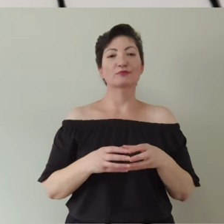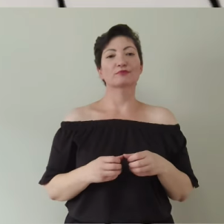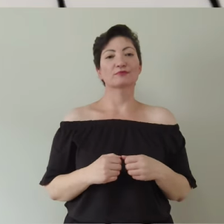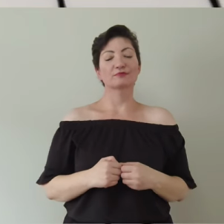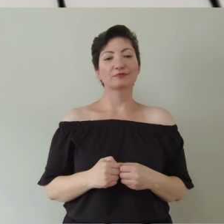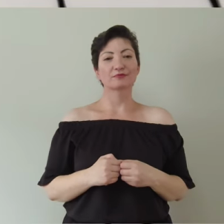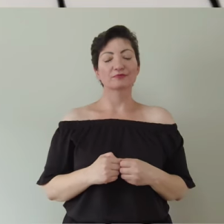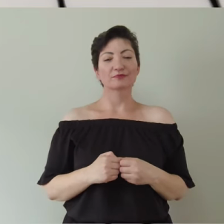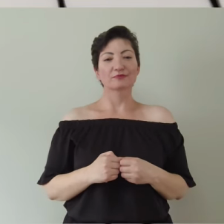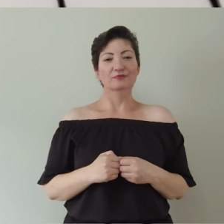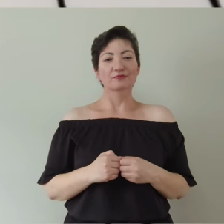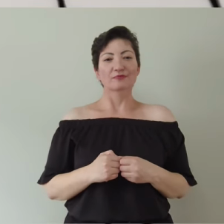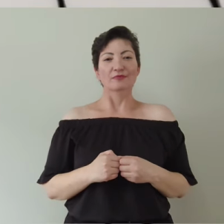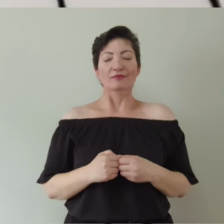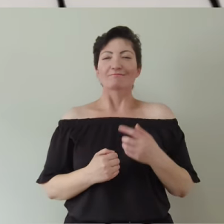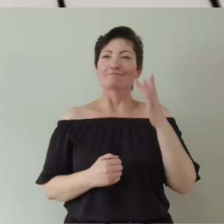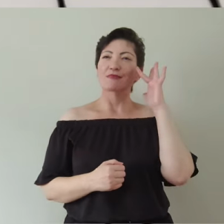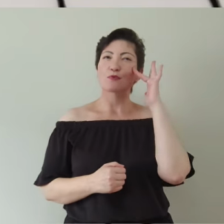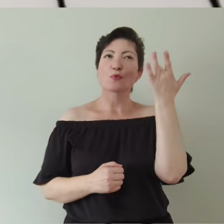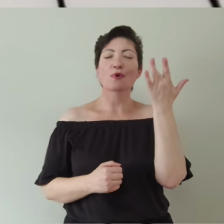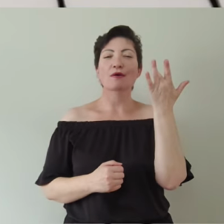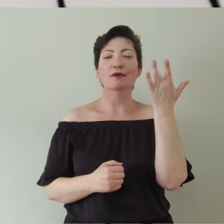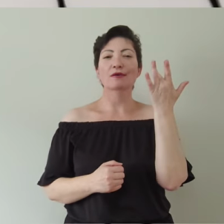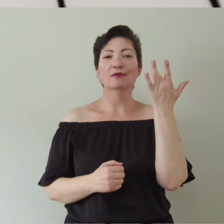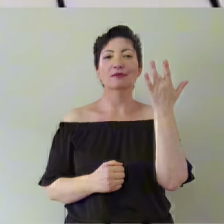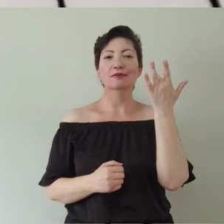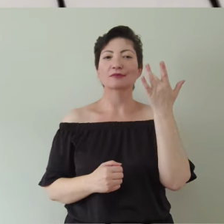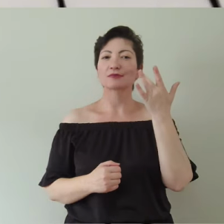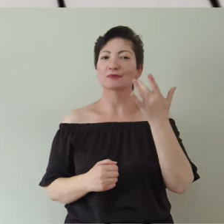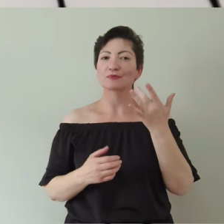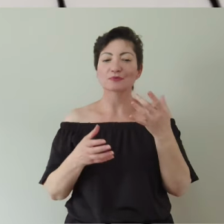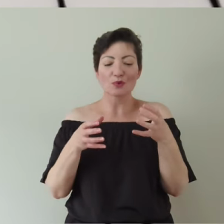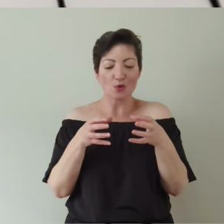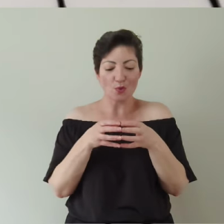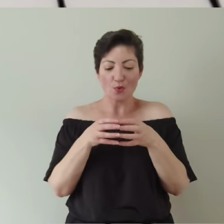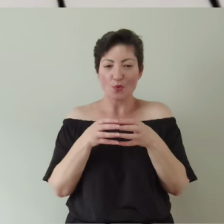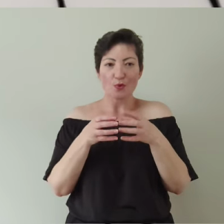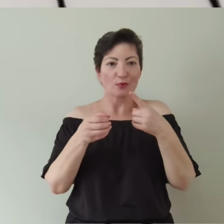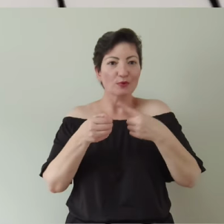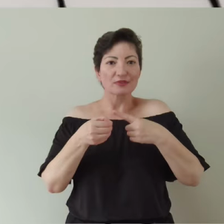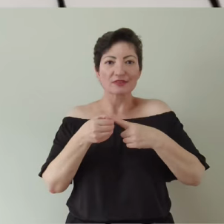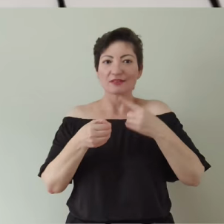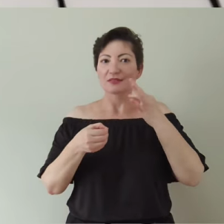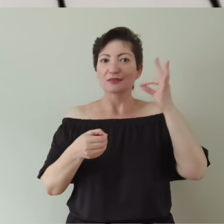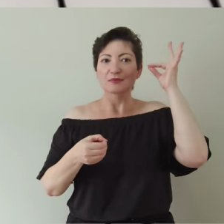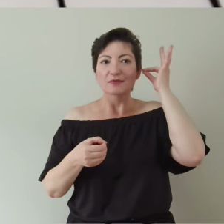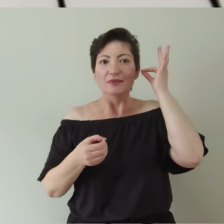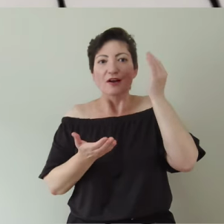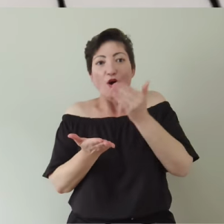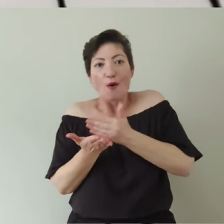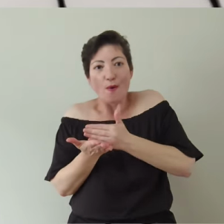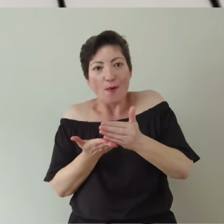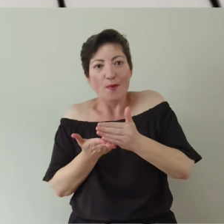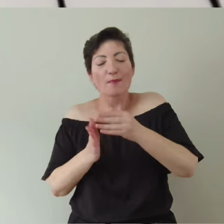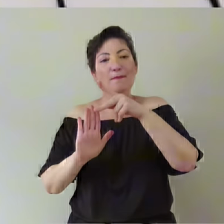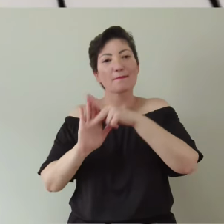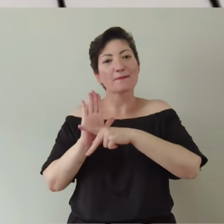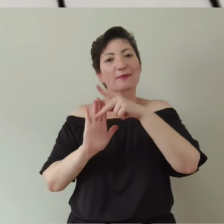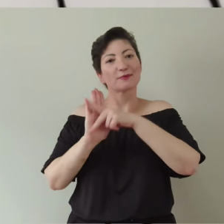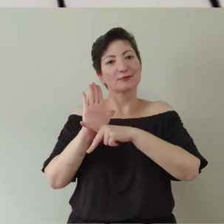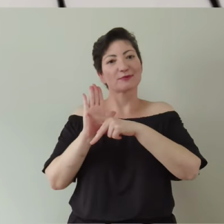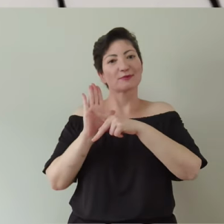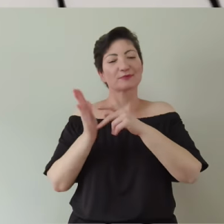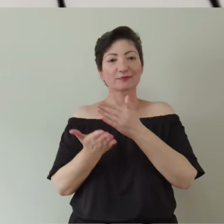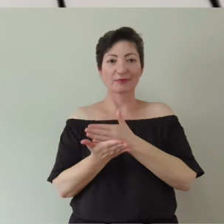dos grupos que eu acho que foram um dos primeiros, assim, na cidade de Ponta Grossa, que começaram a fazer projetos,